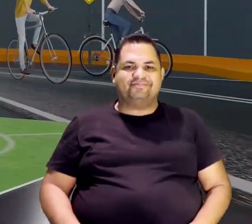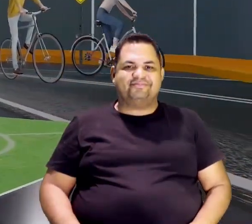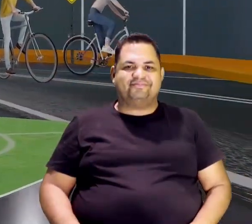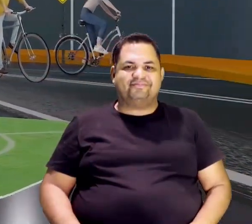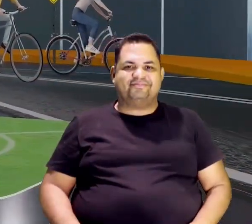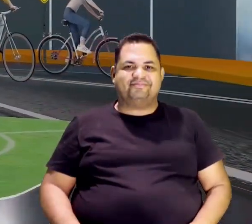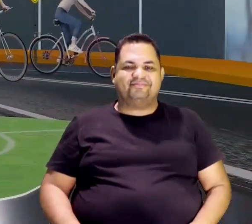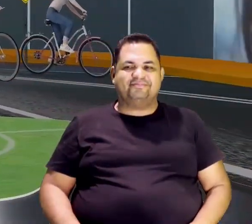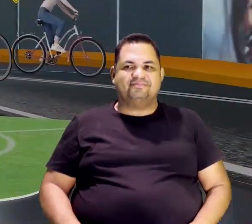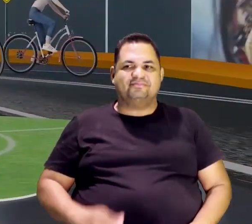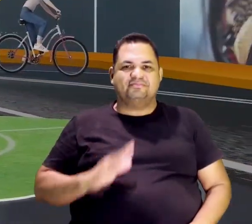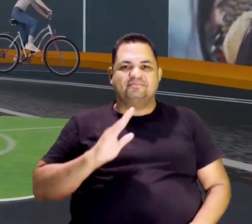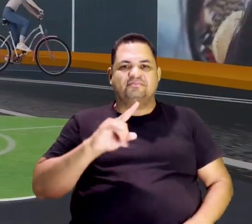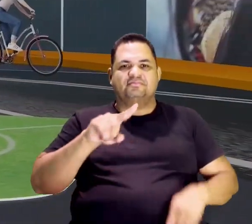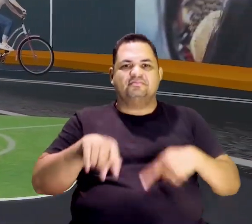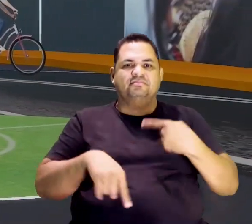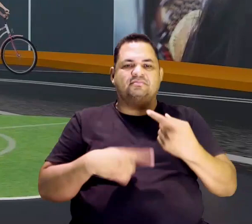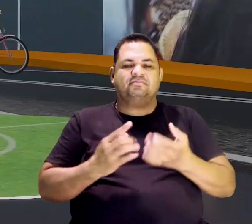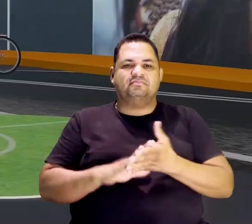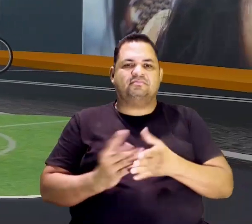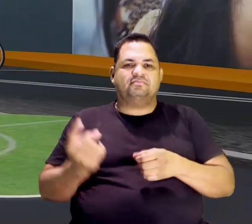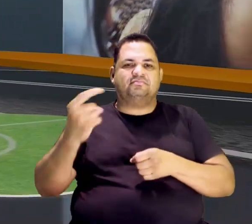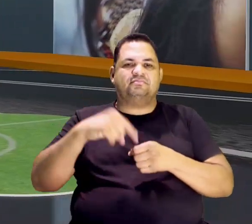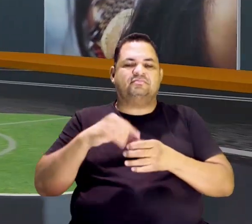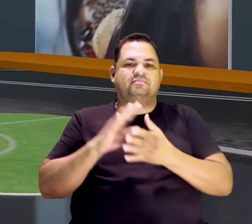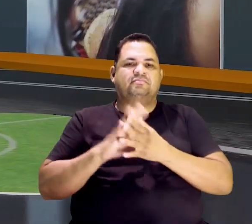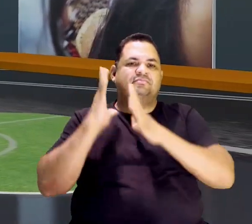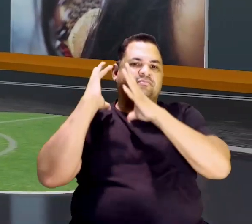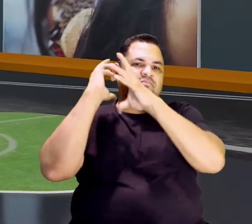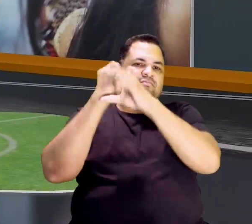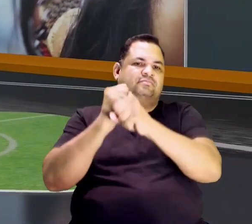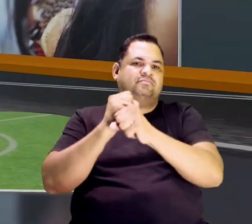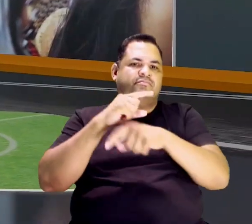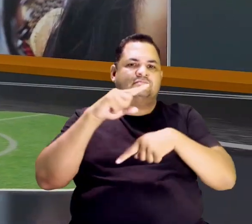E já a gente vai fazer a revisão dessa aula e, na